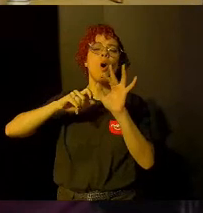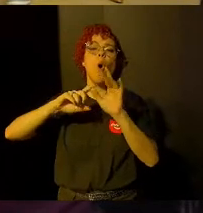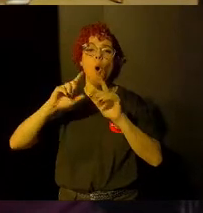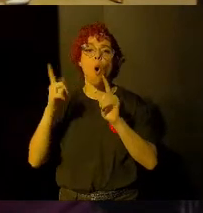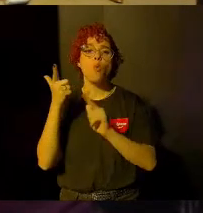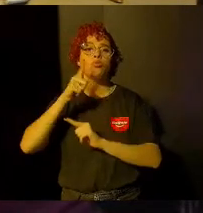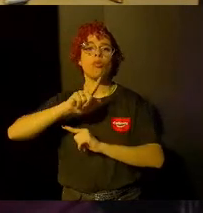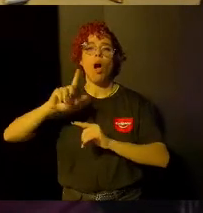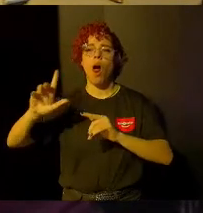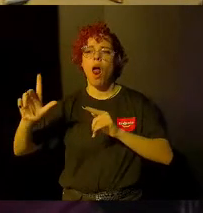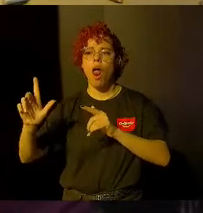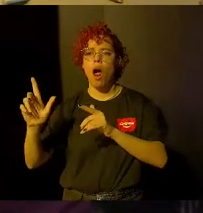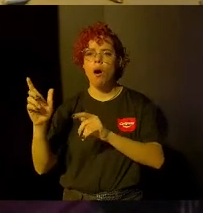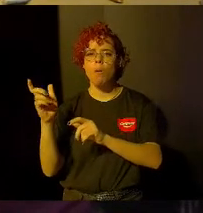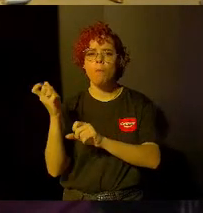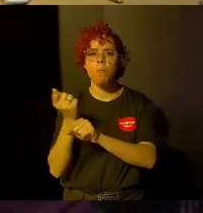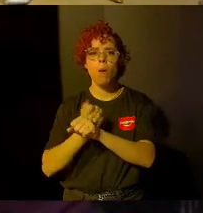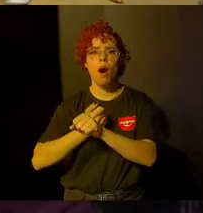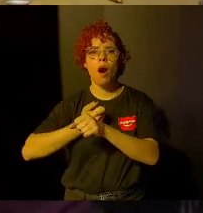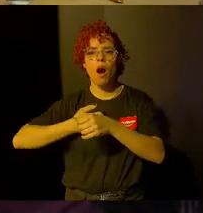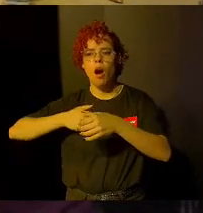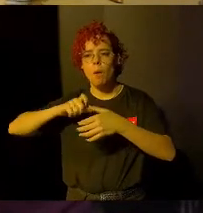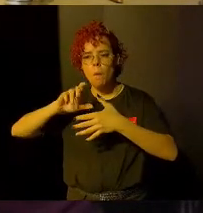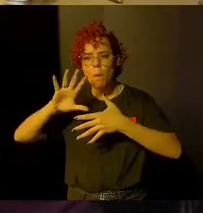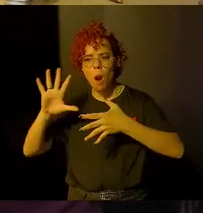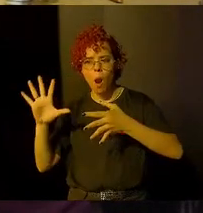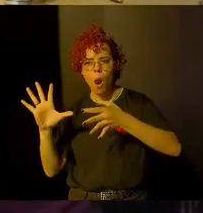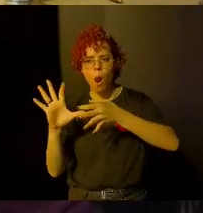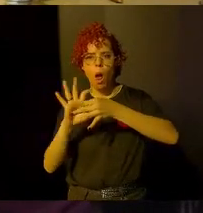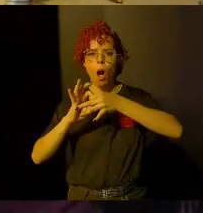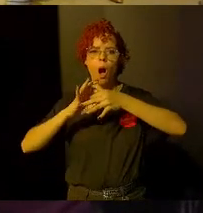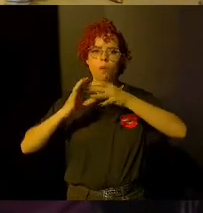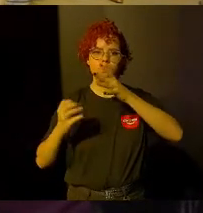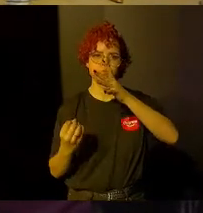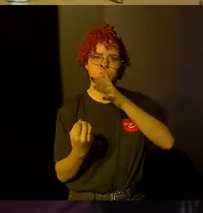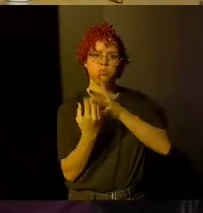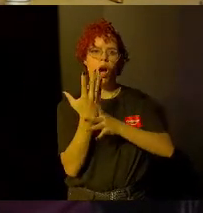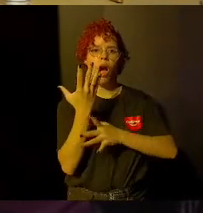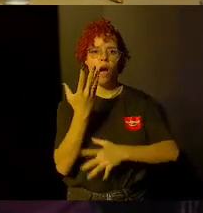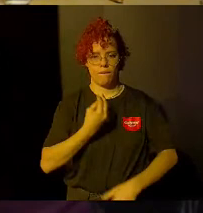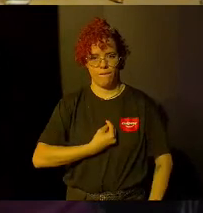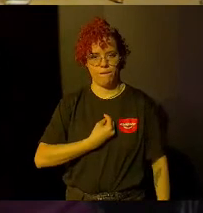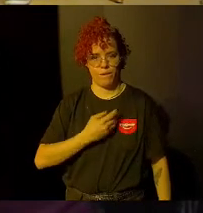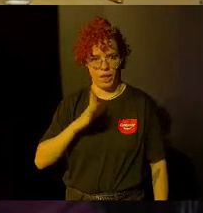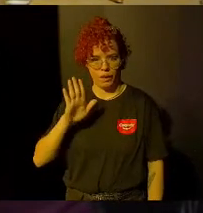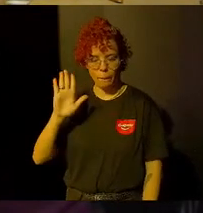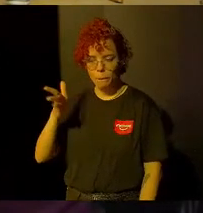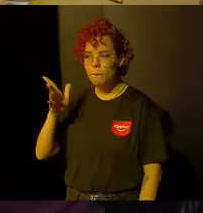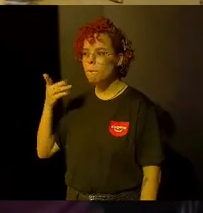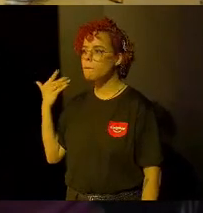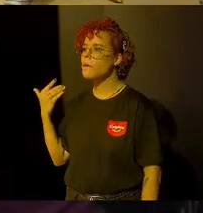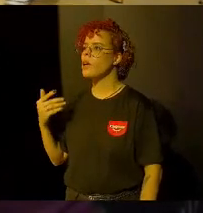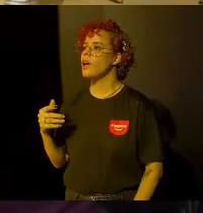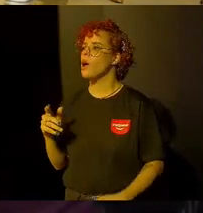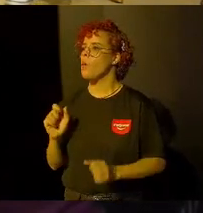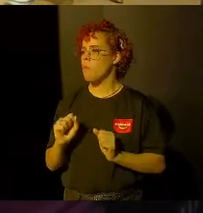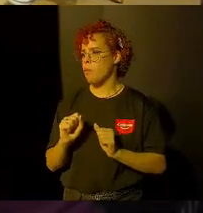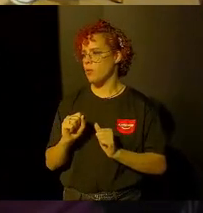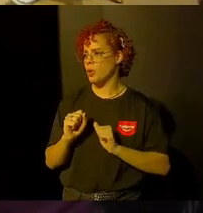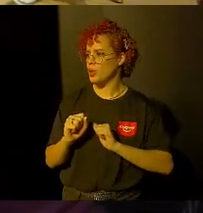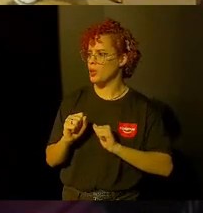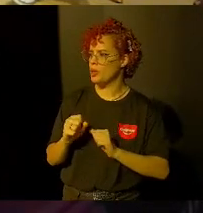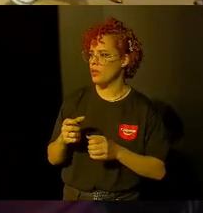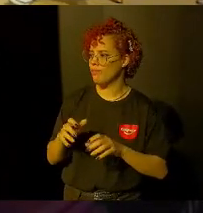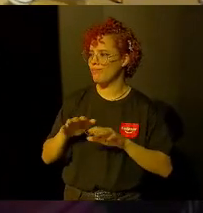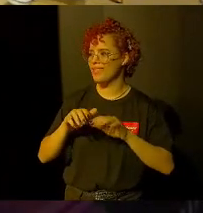essa essas vidas Aliás o Gabriel Abreu tá aqui na plateia escritor podia estar aqui na mesa também falando